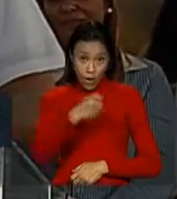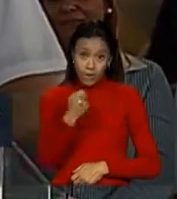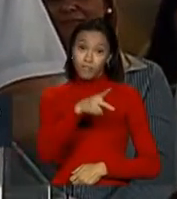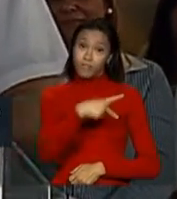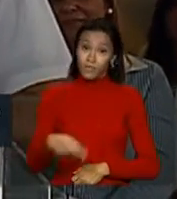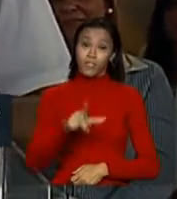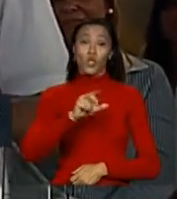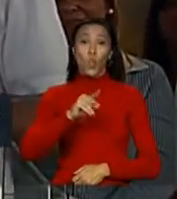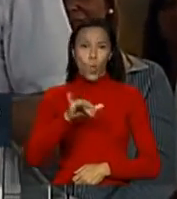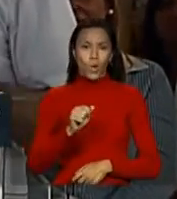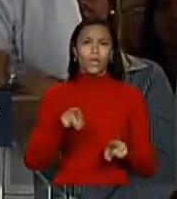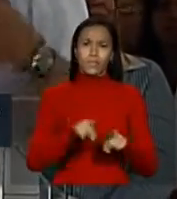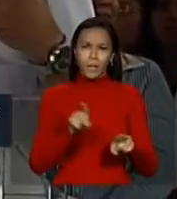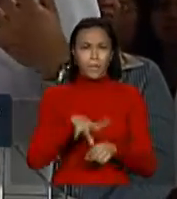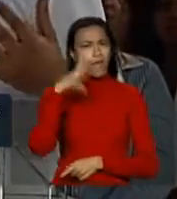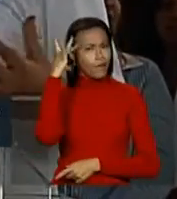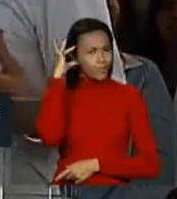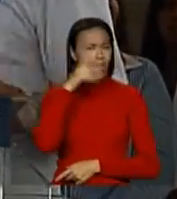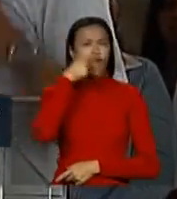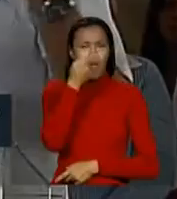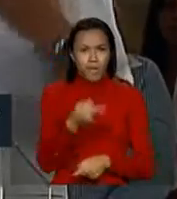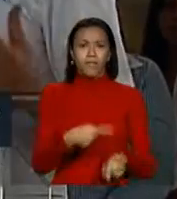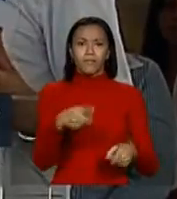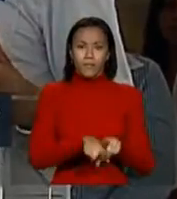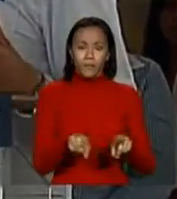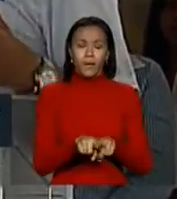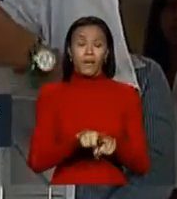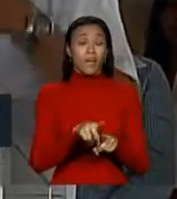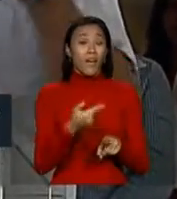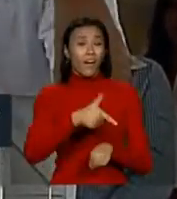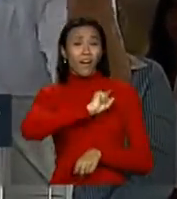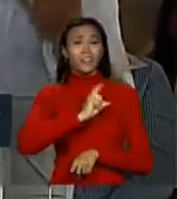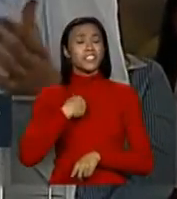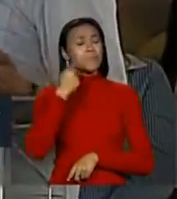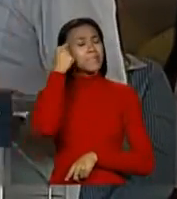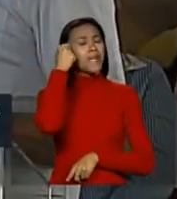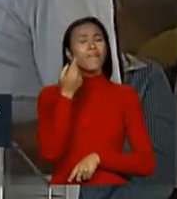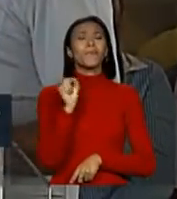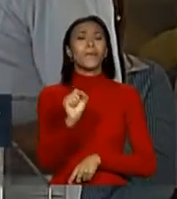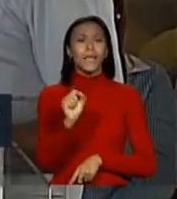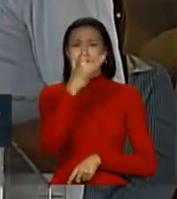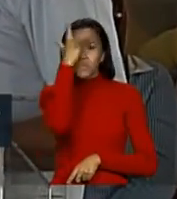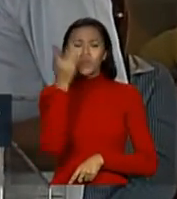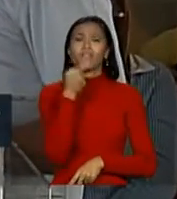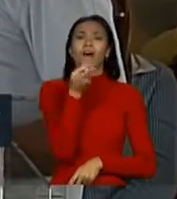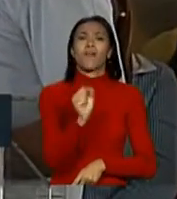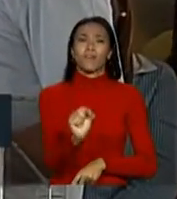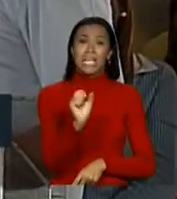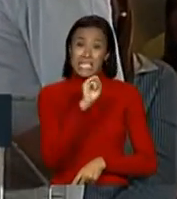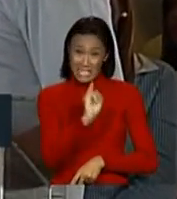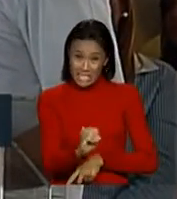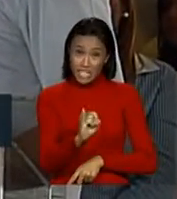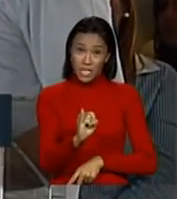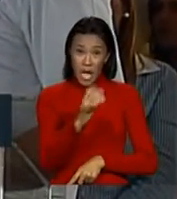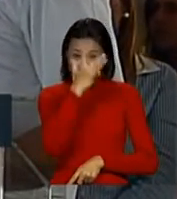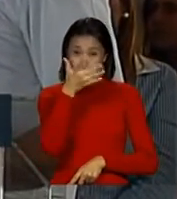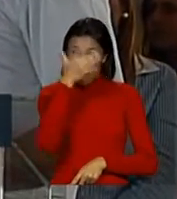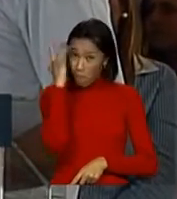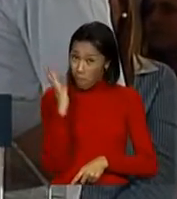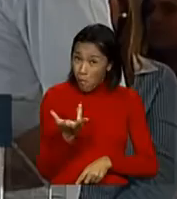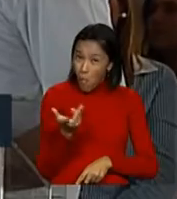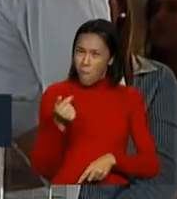isso porque por muitos anos tinha uma imagem ou até pensamento das pessoas que se fosse pro povo mais